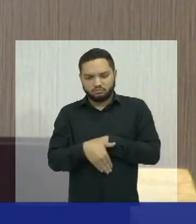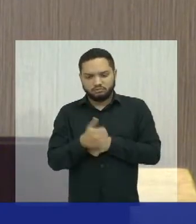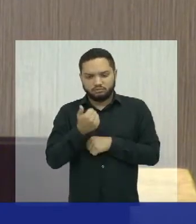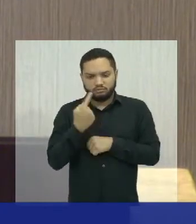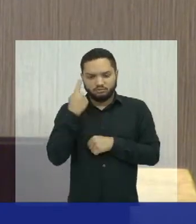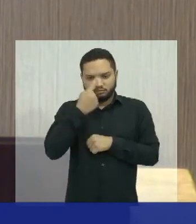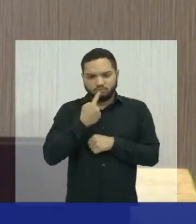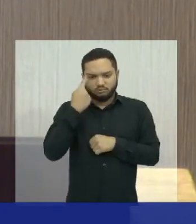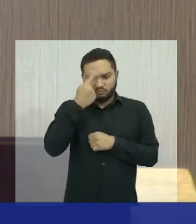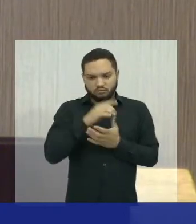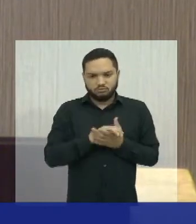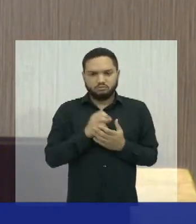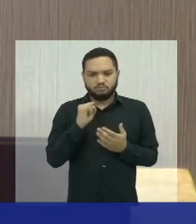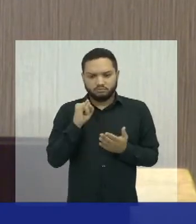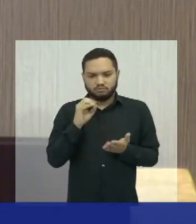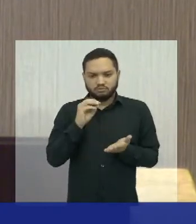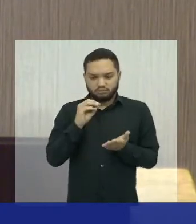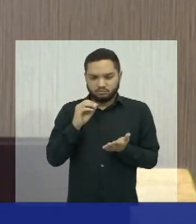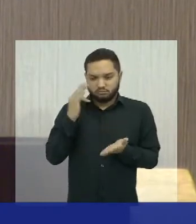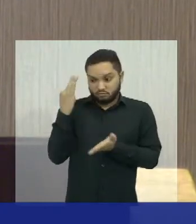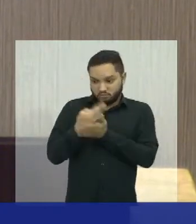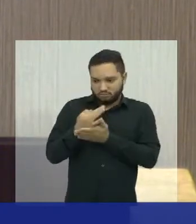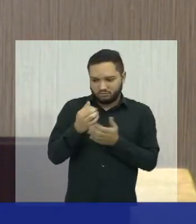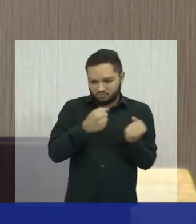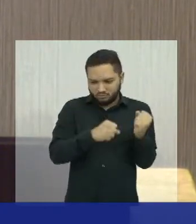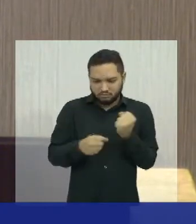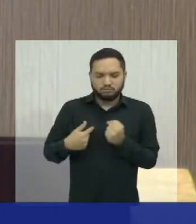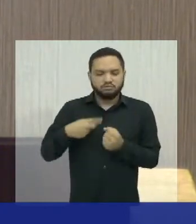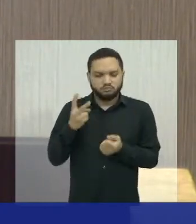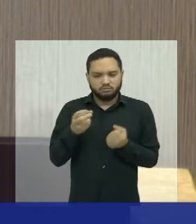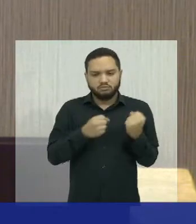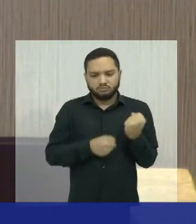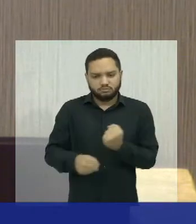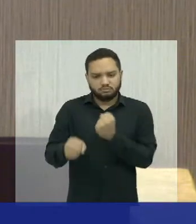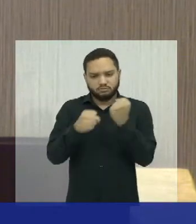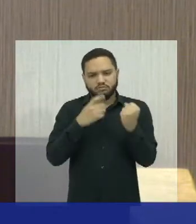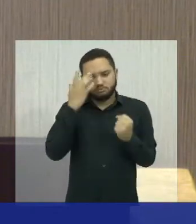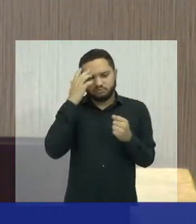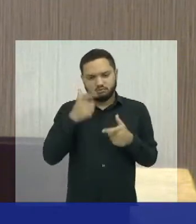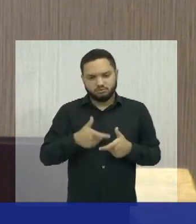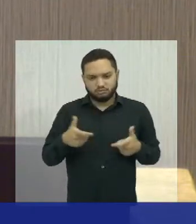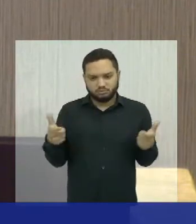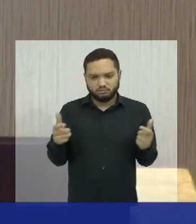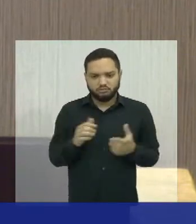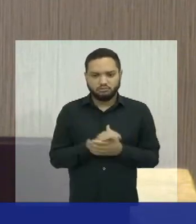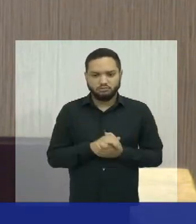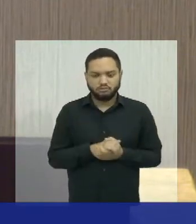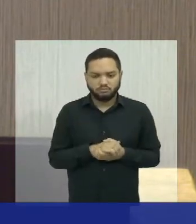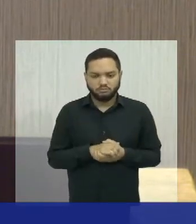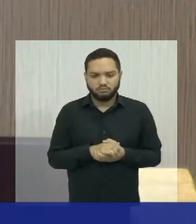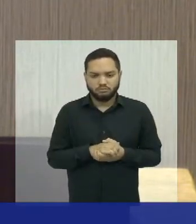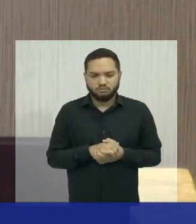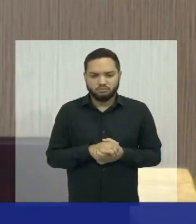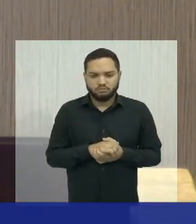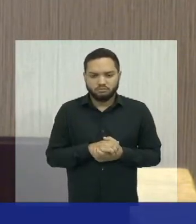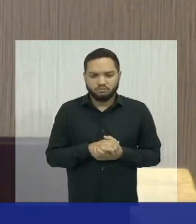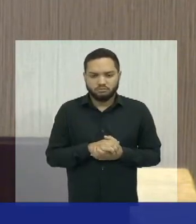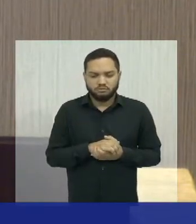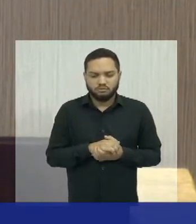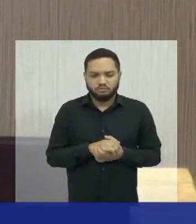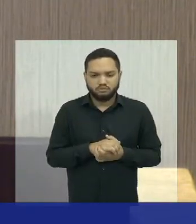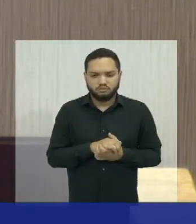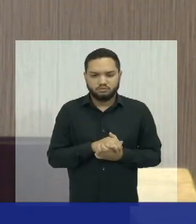Se faltar o zelador, eu estou lá limpando. E acho que a maioria aqui faz isso. Se faltar o porteiro, nós estamos lá.